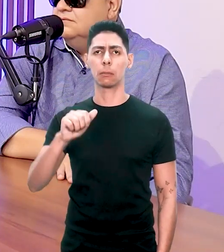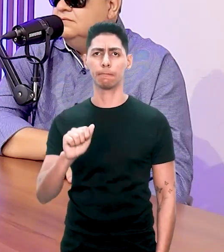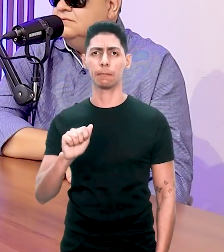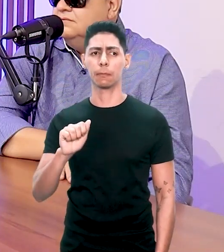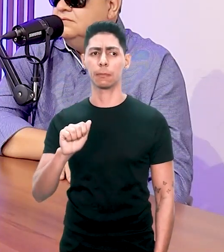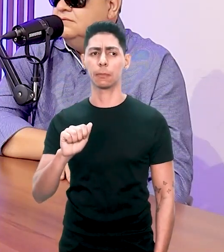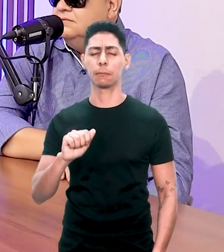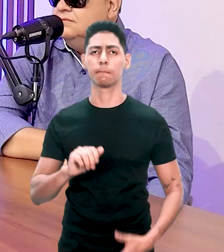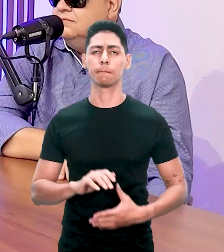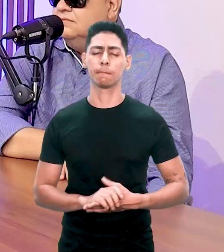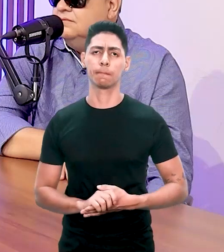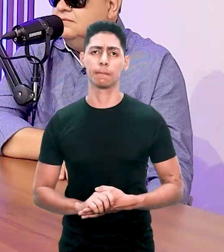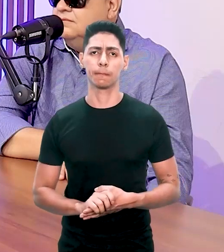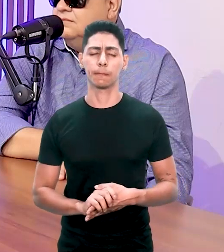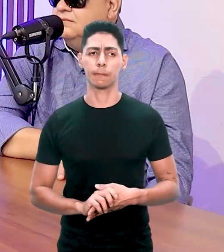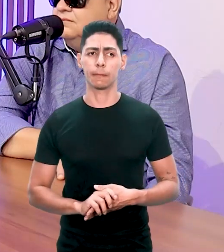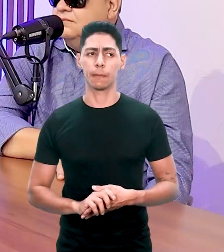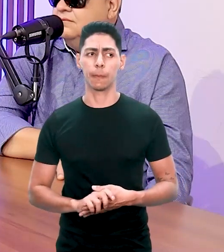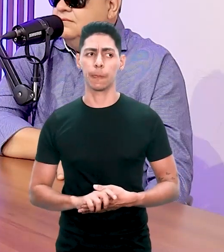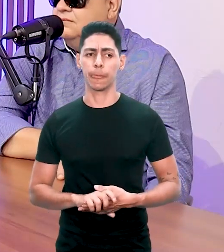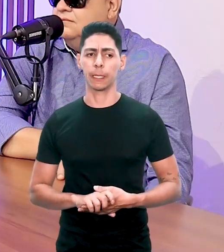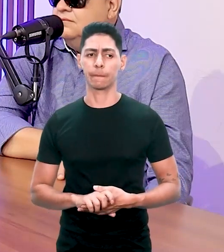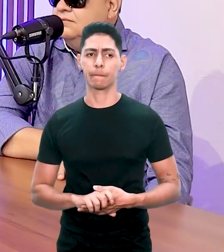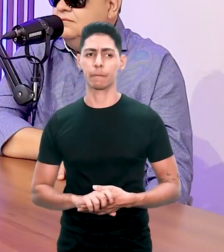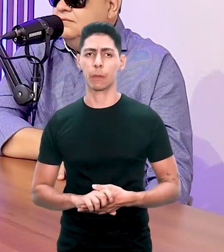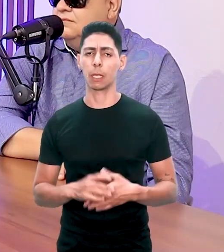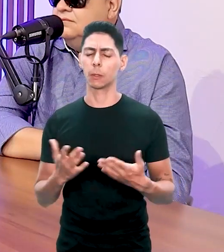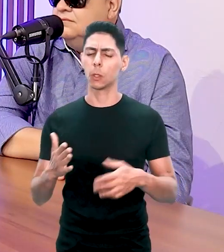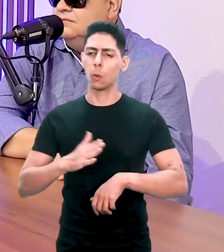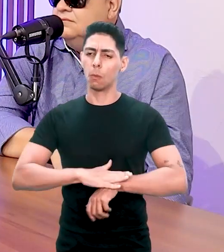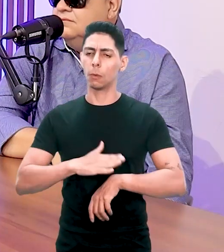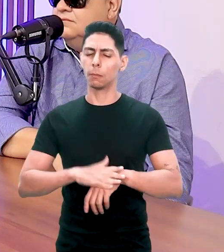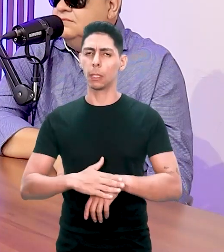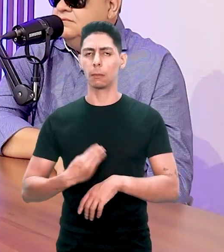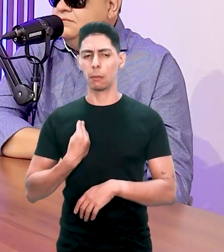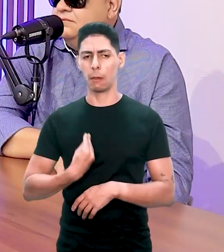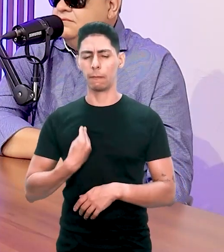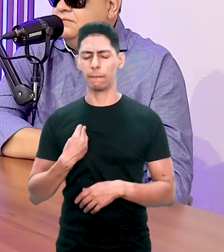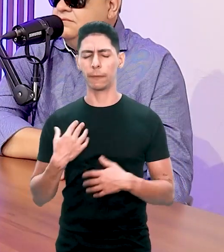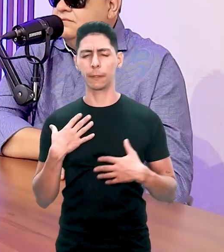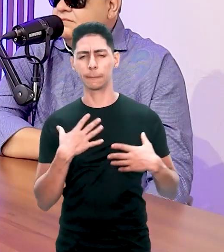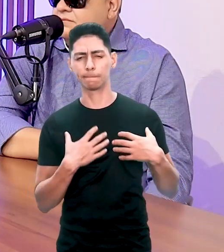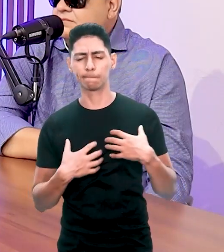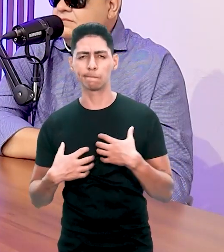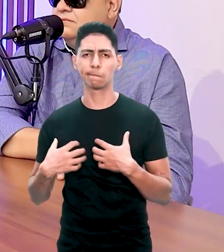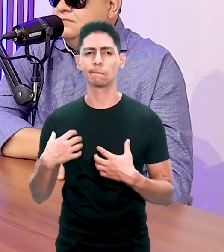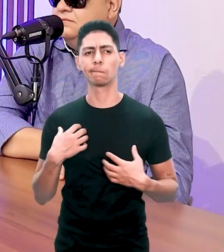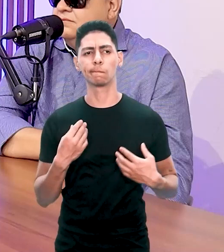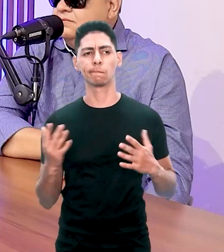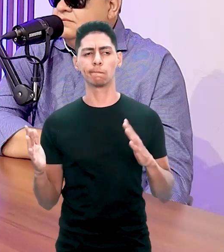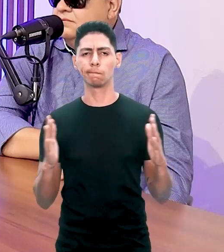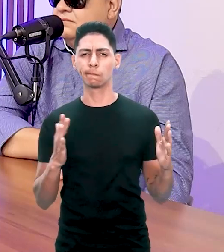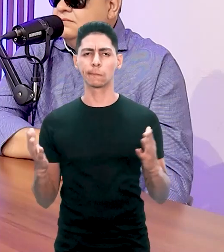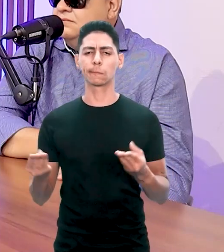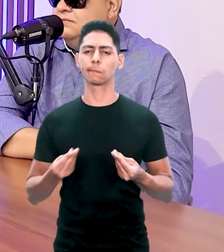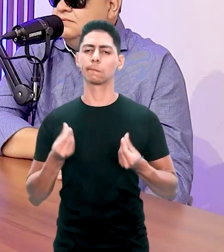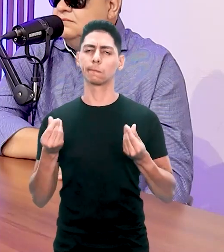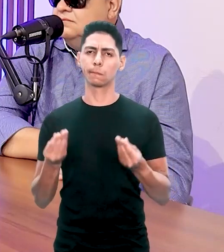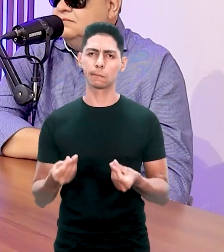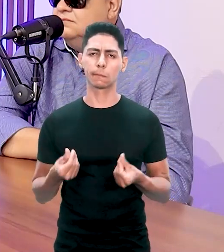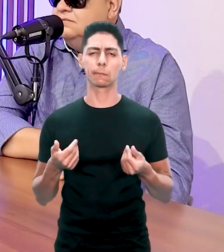coisa. Aí, ali foi um momento delicado da vida, porque